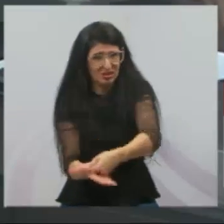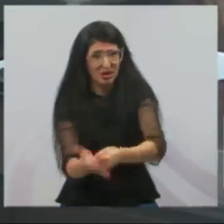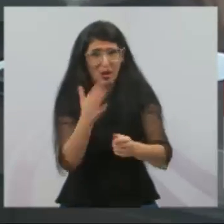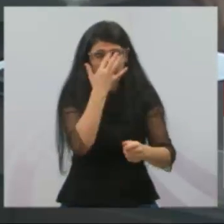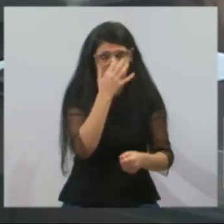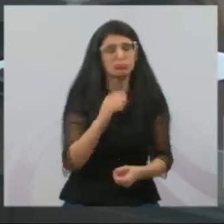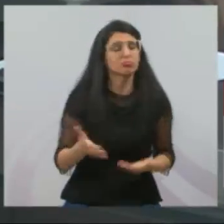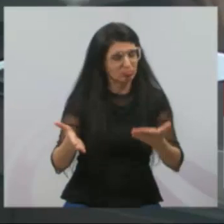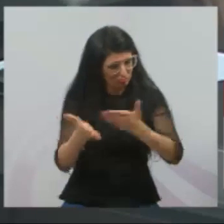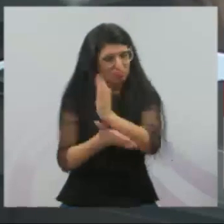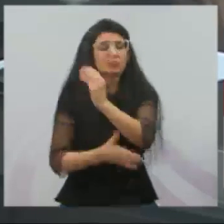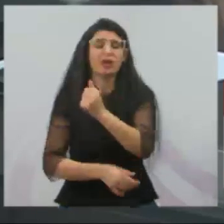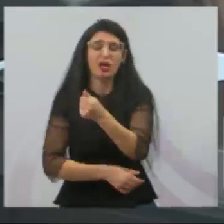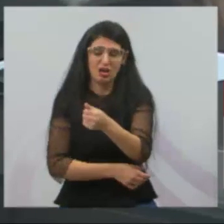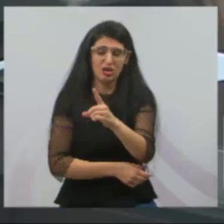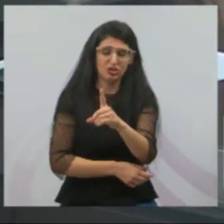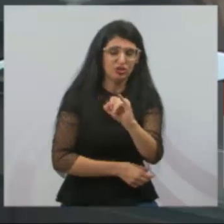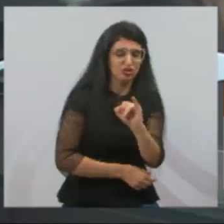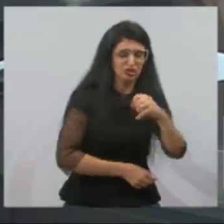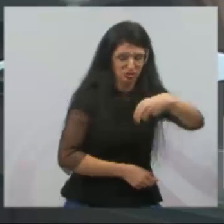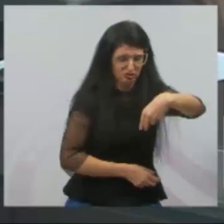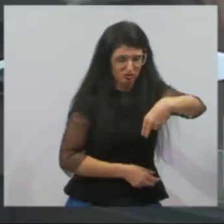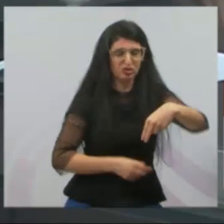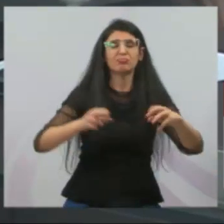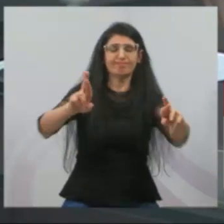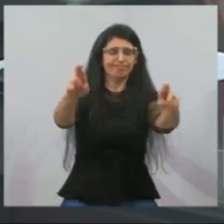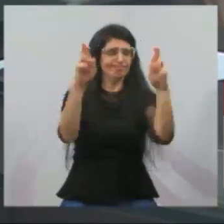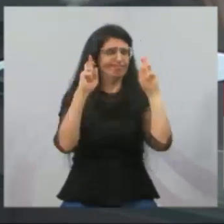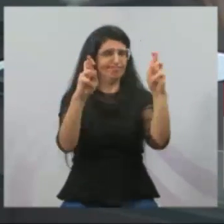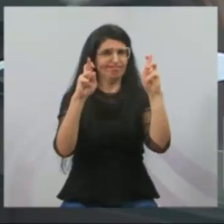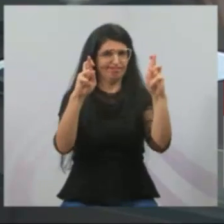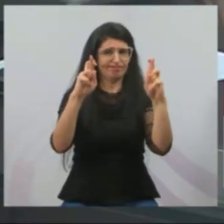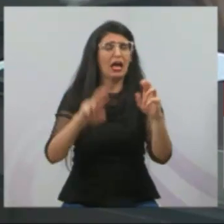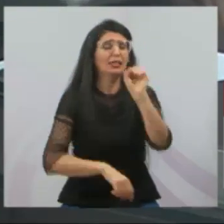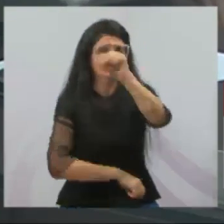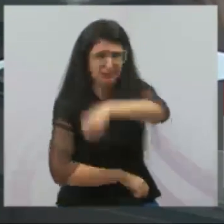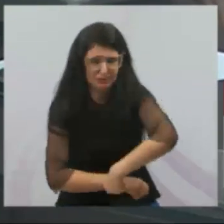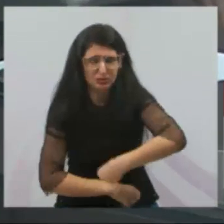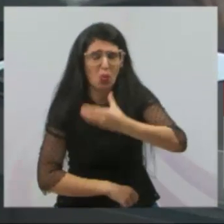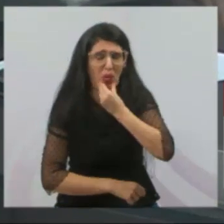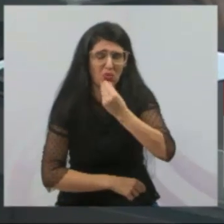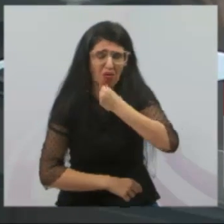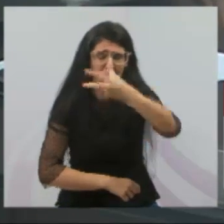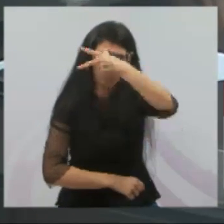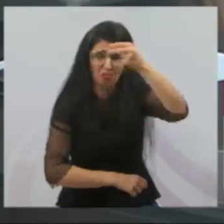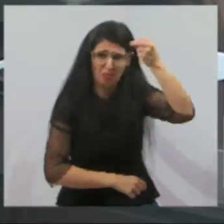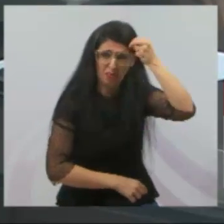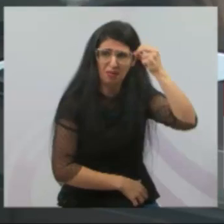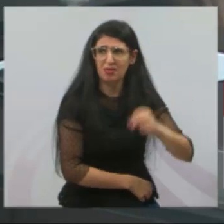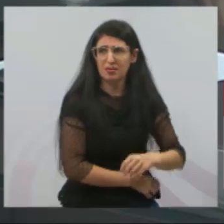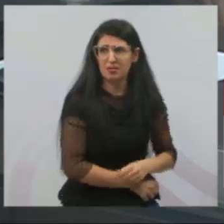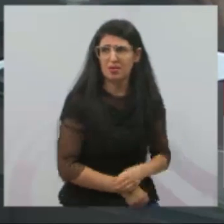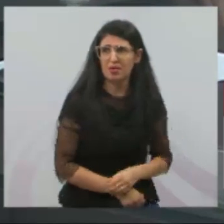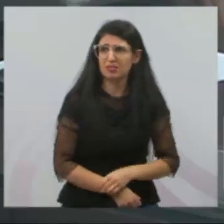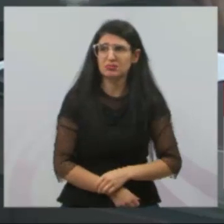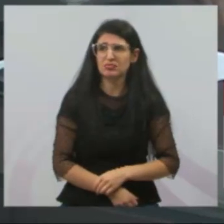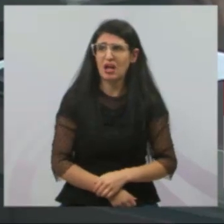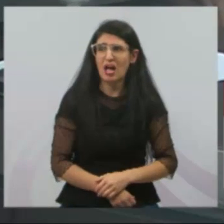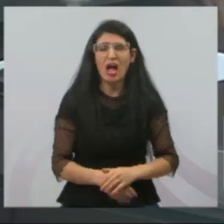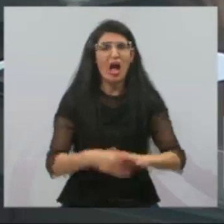ADIM, para que aí sim o prefeito não faça essa